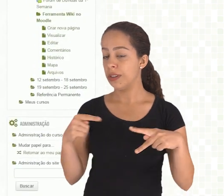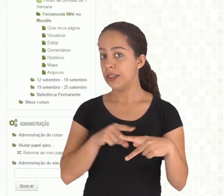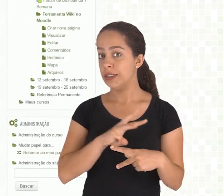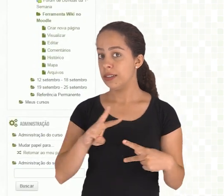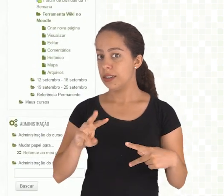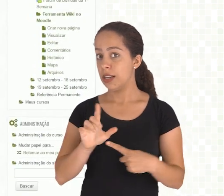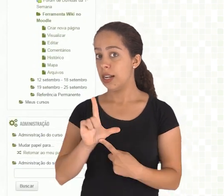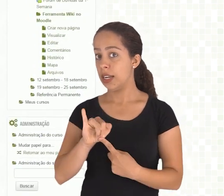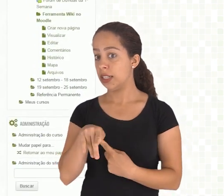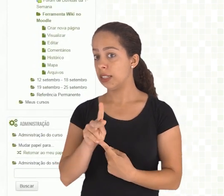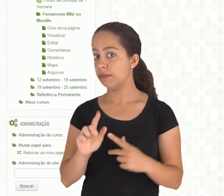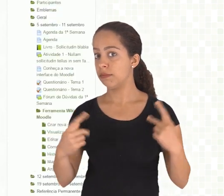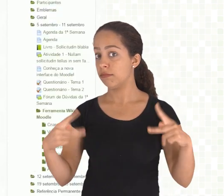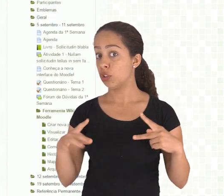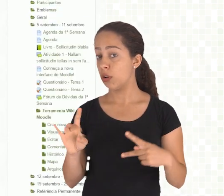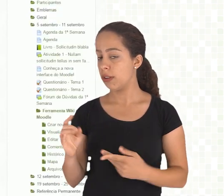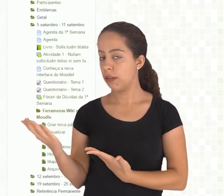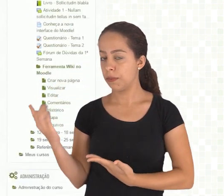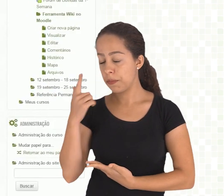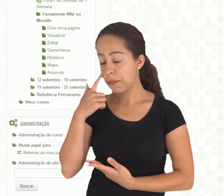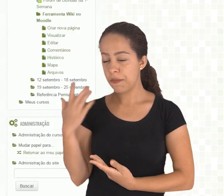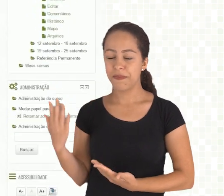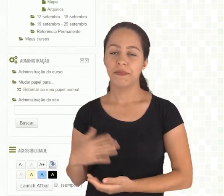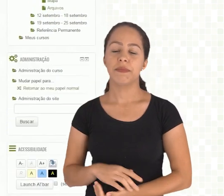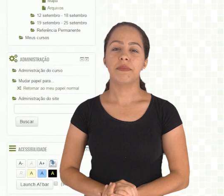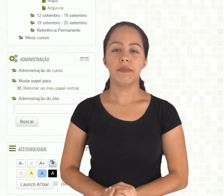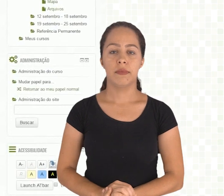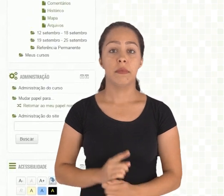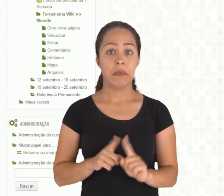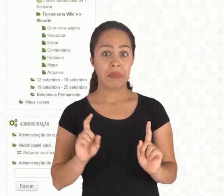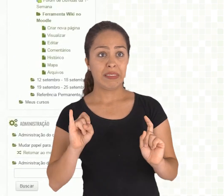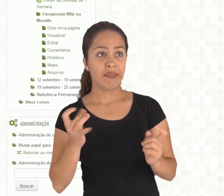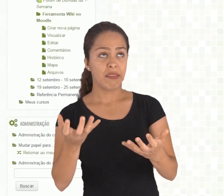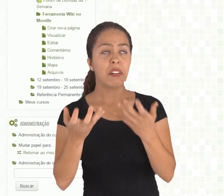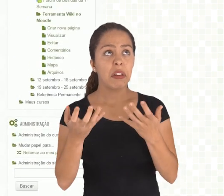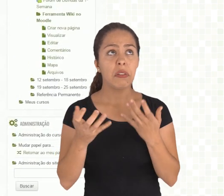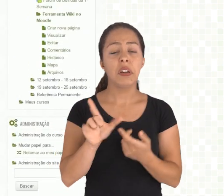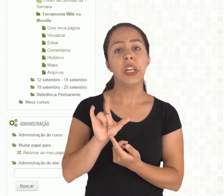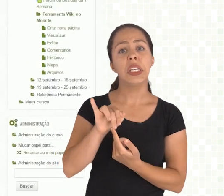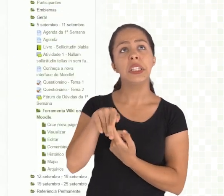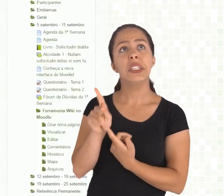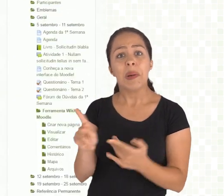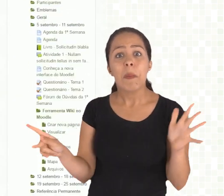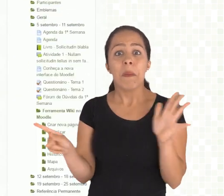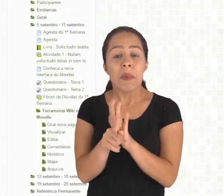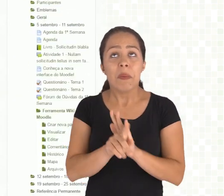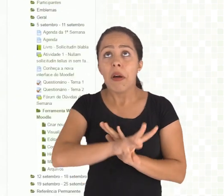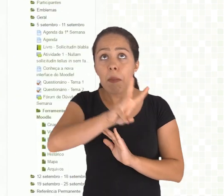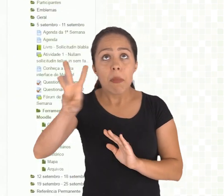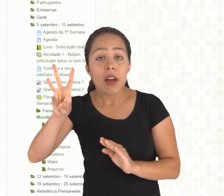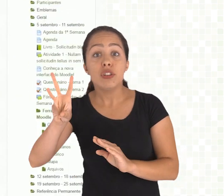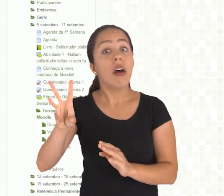automaticamente se eu queria clicar neste link o carro na primeira página a página da web colaborativa mas e se você